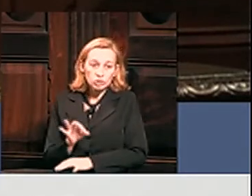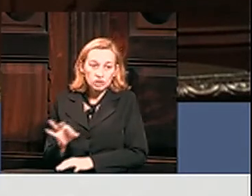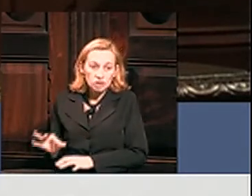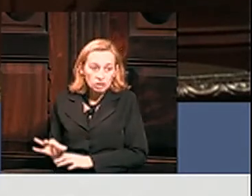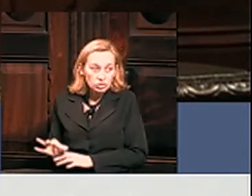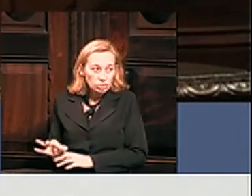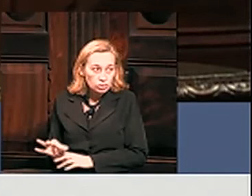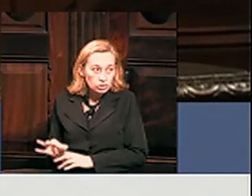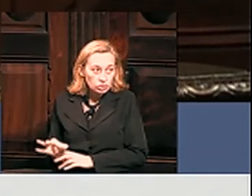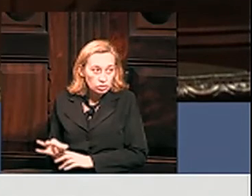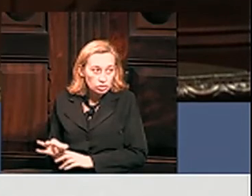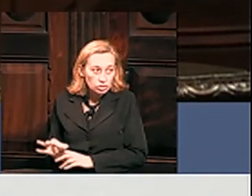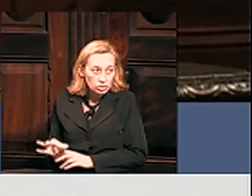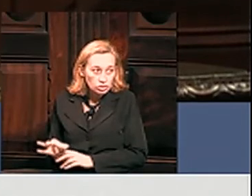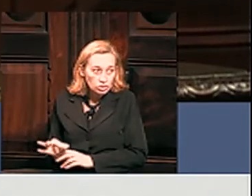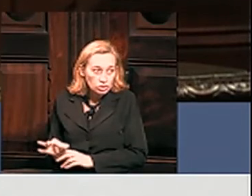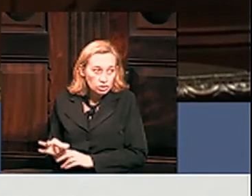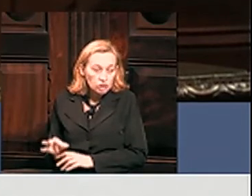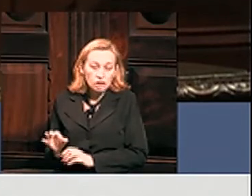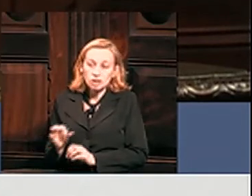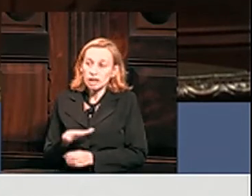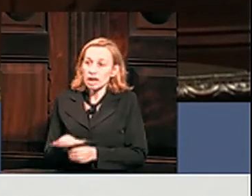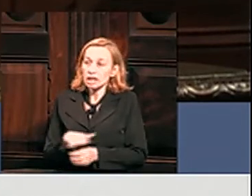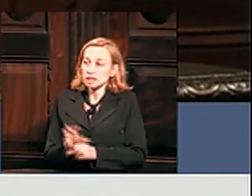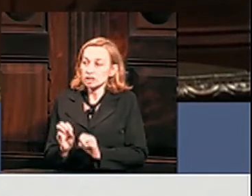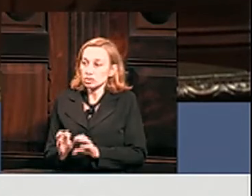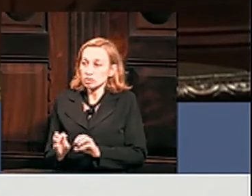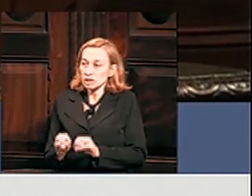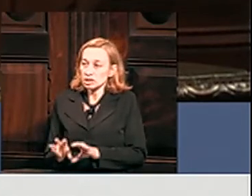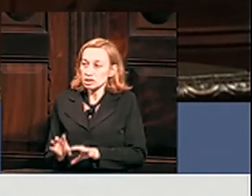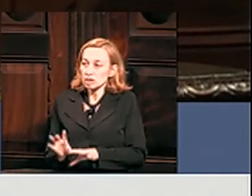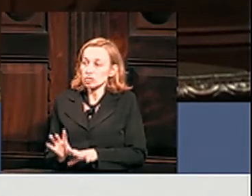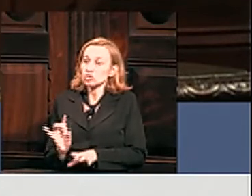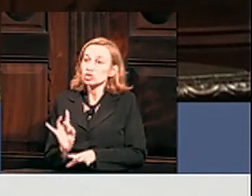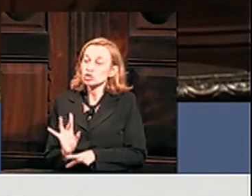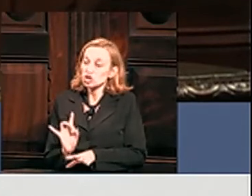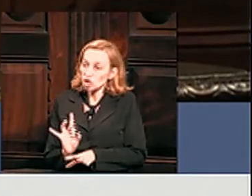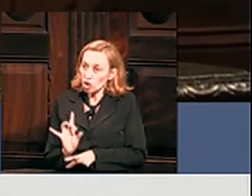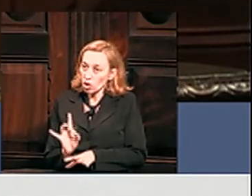25% em educação. Investiu